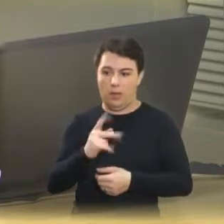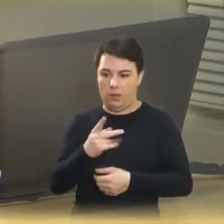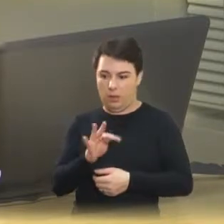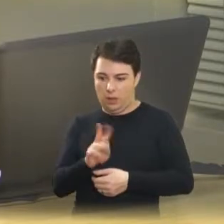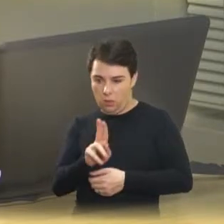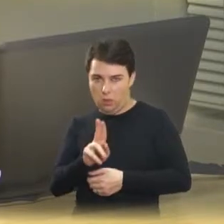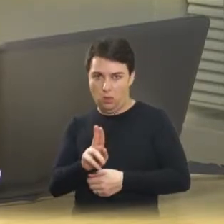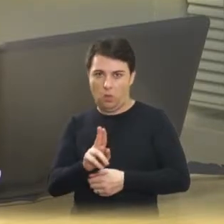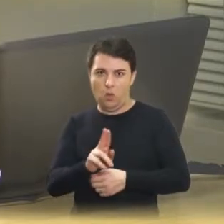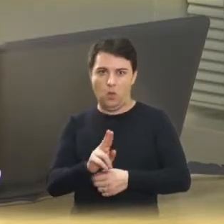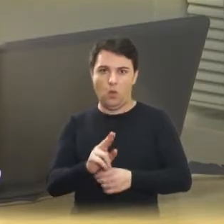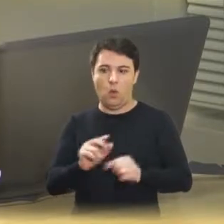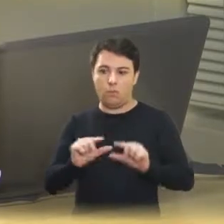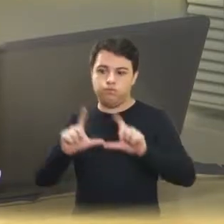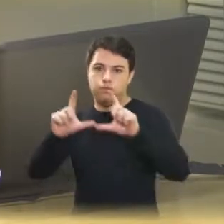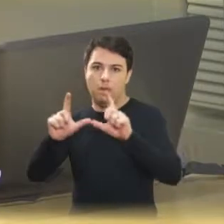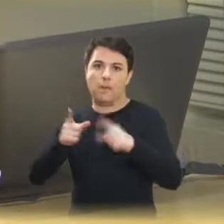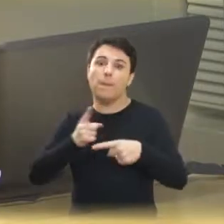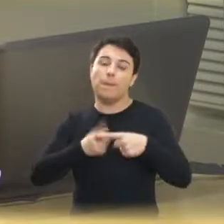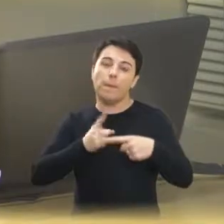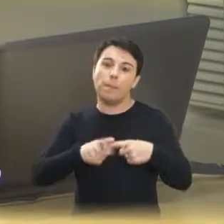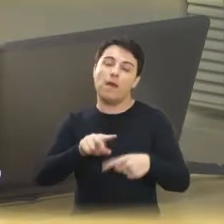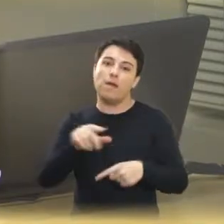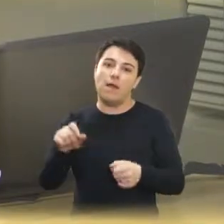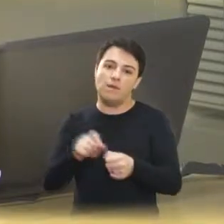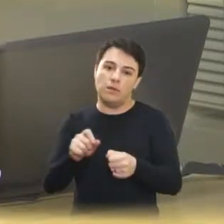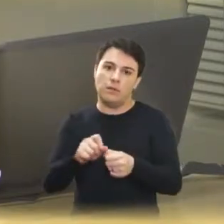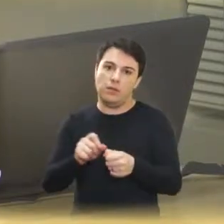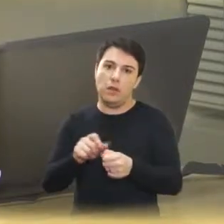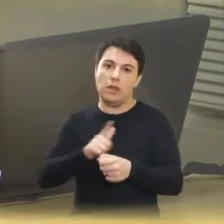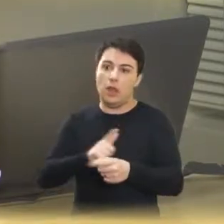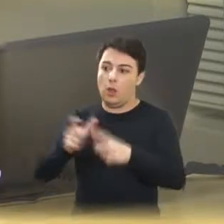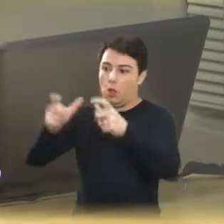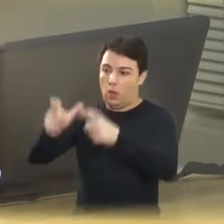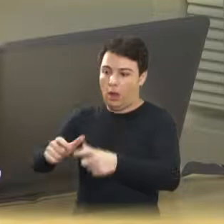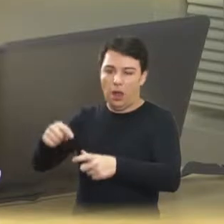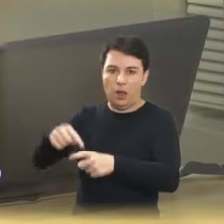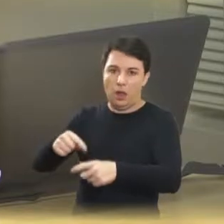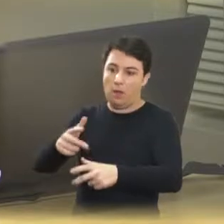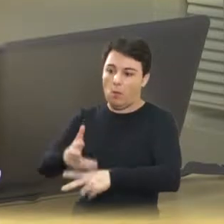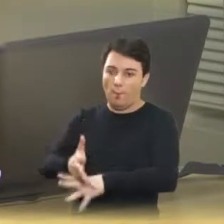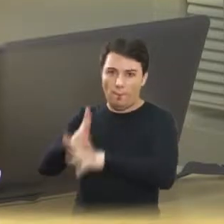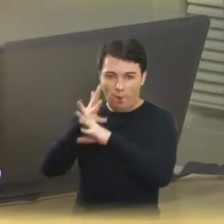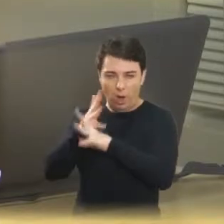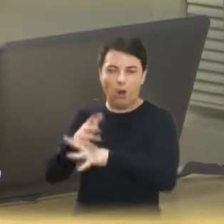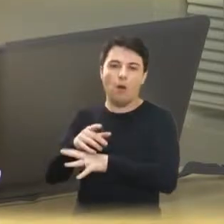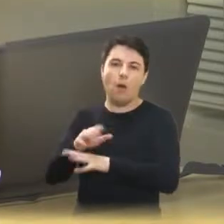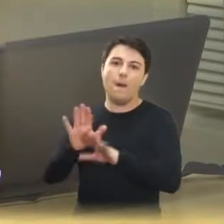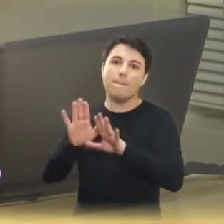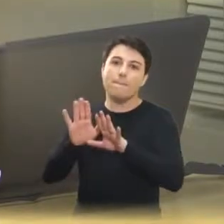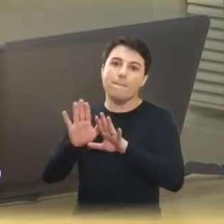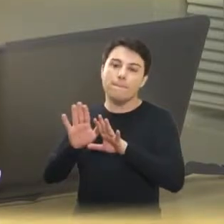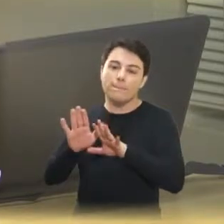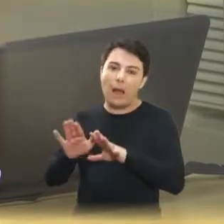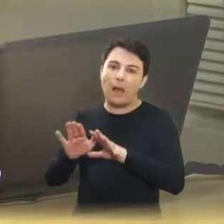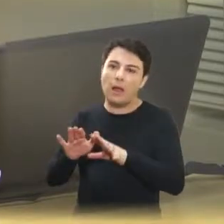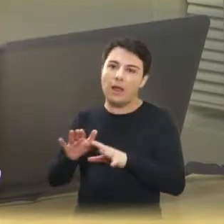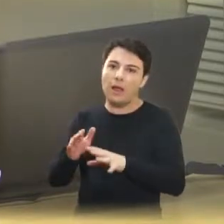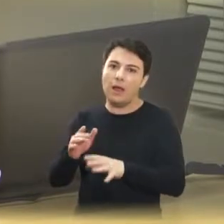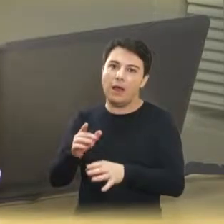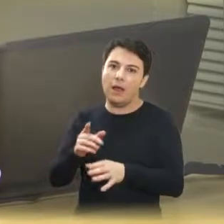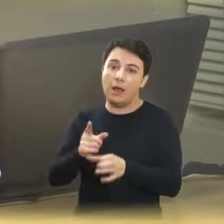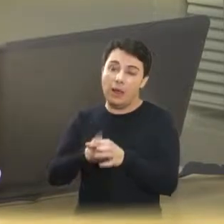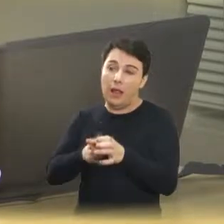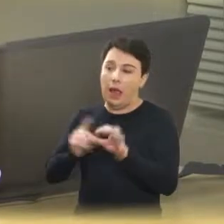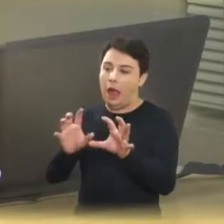aumenta demais a necessidade de desovar áreas que a cidade não tem potencial para adquirir,